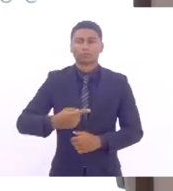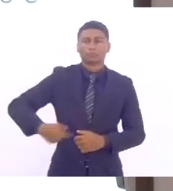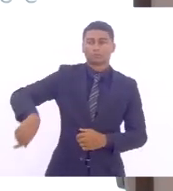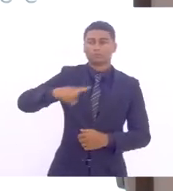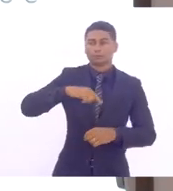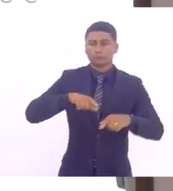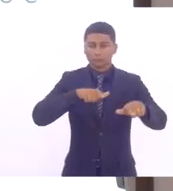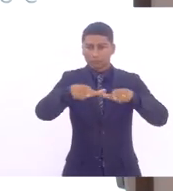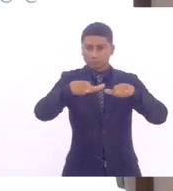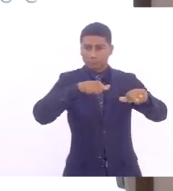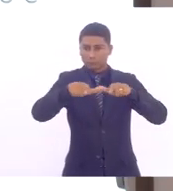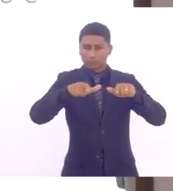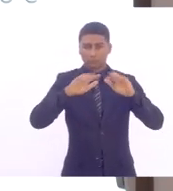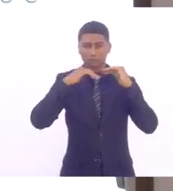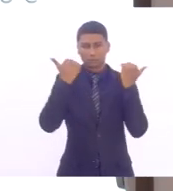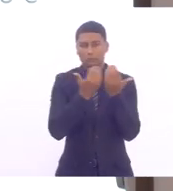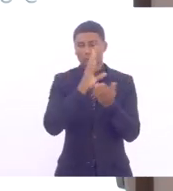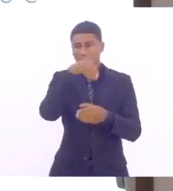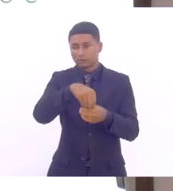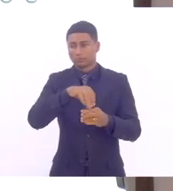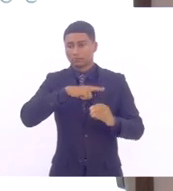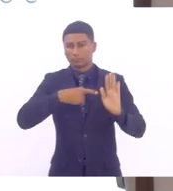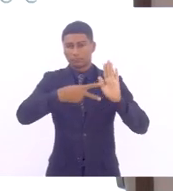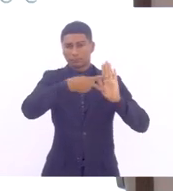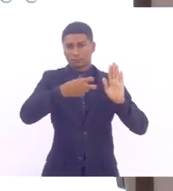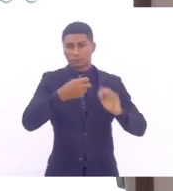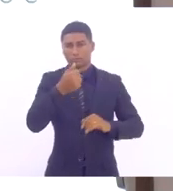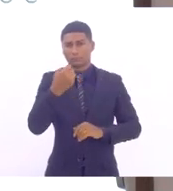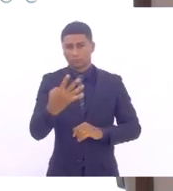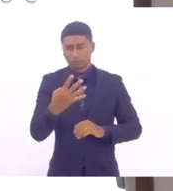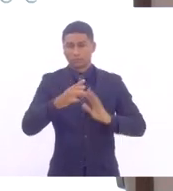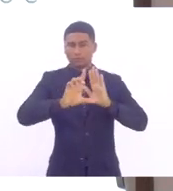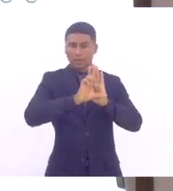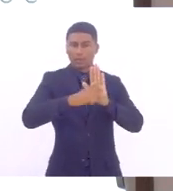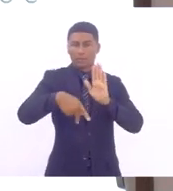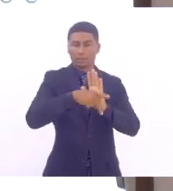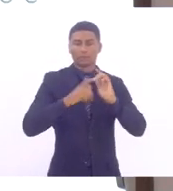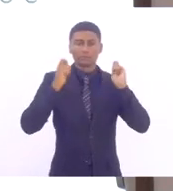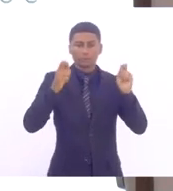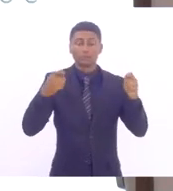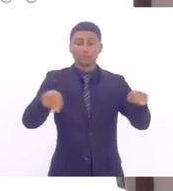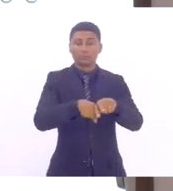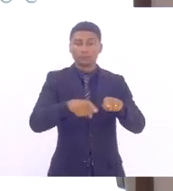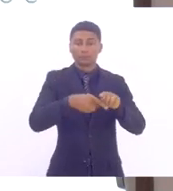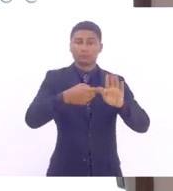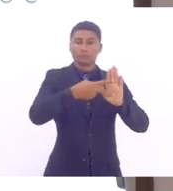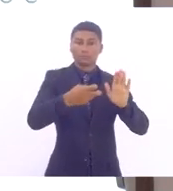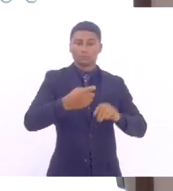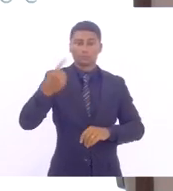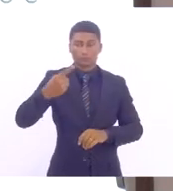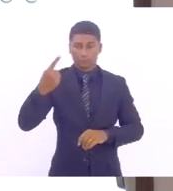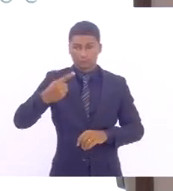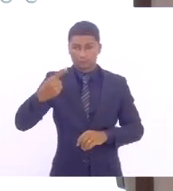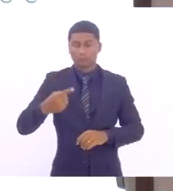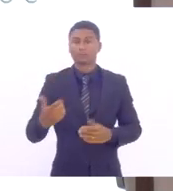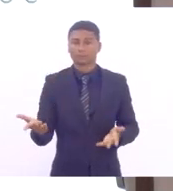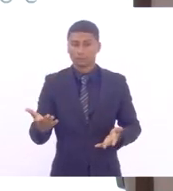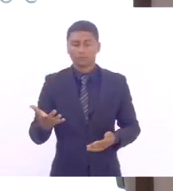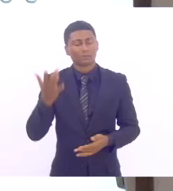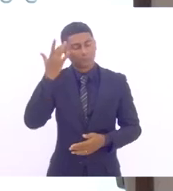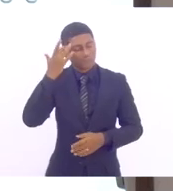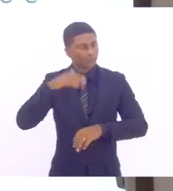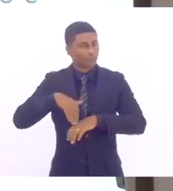dos estádios é o artigo 14 do Estatuto do Torcedor, e também tem o artigo 1º, que nesse artigo 1º é um do que eu classifico um dos